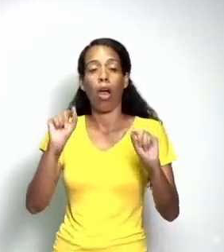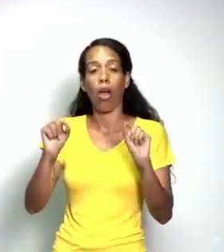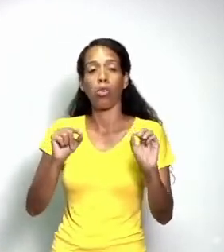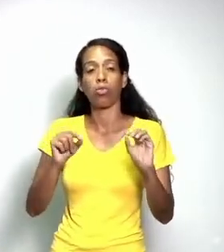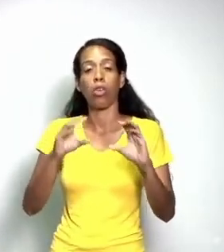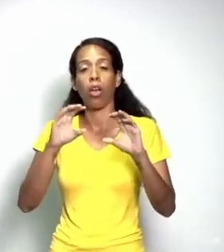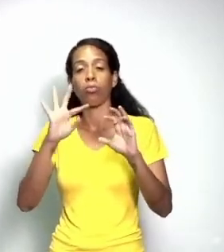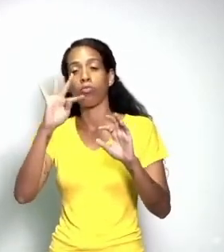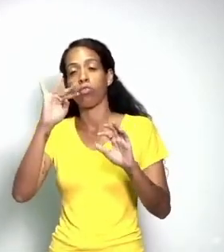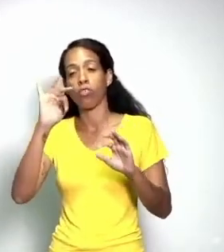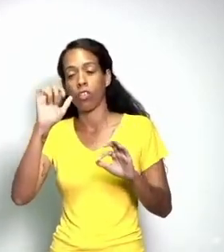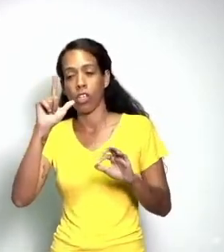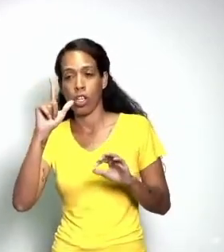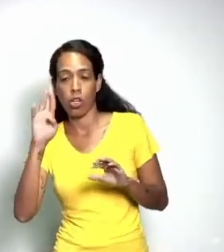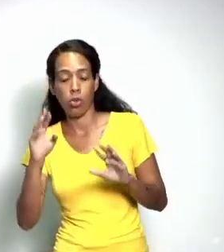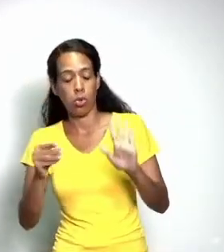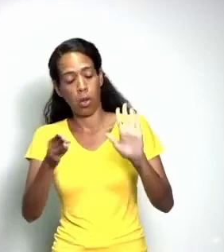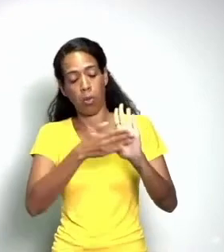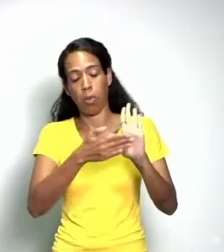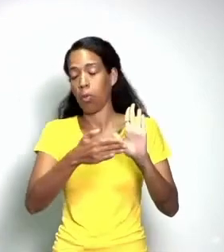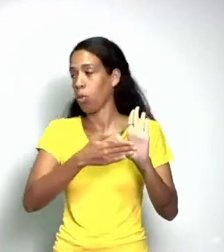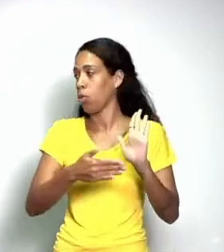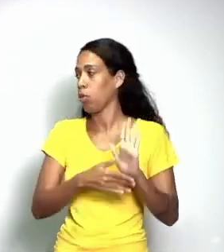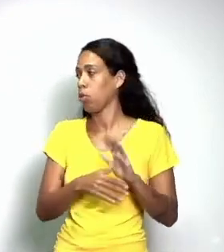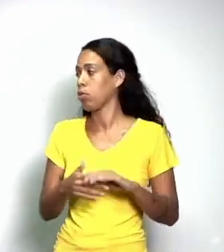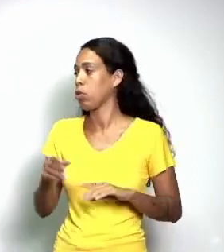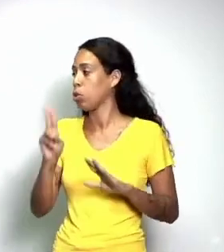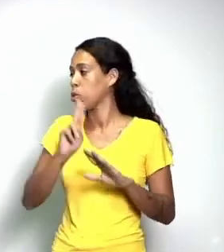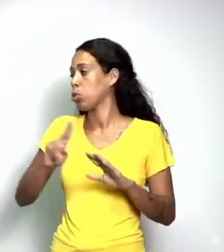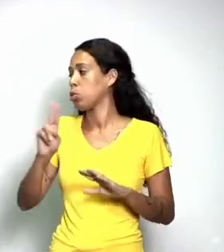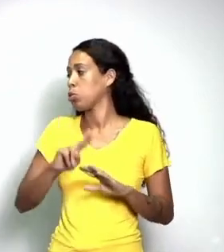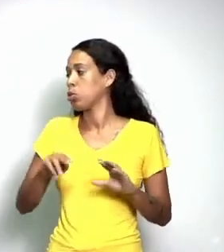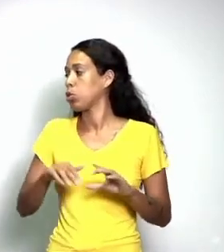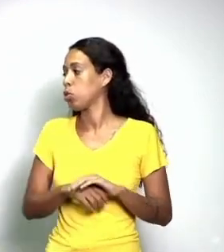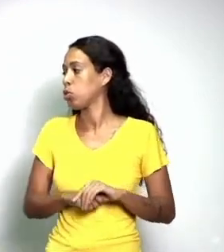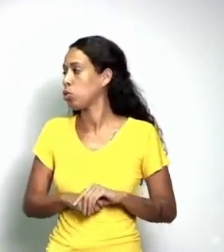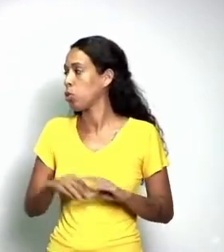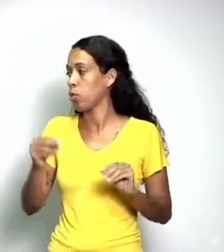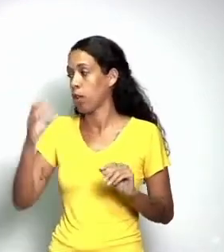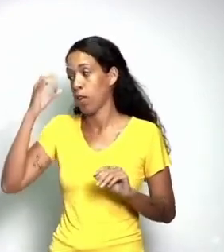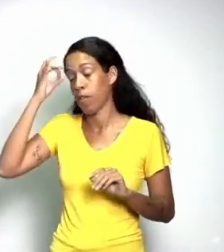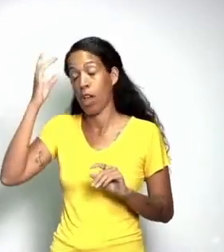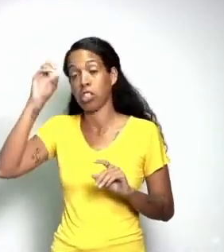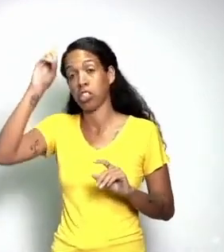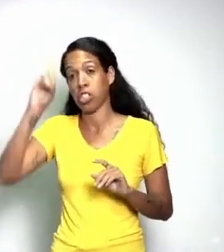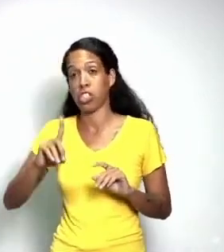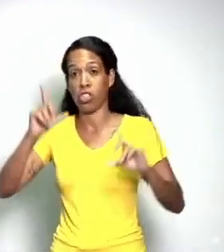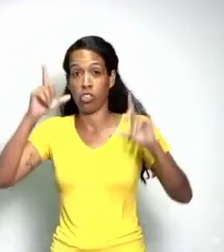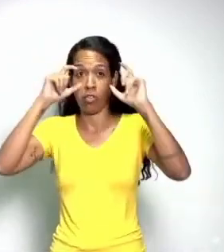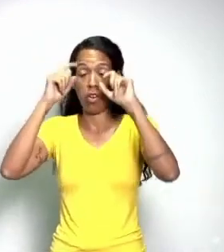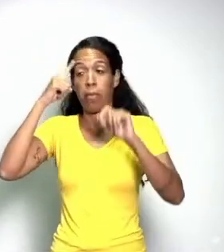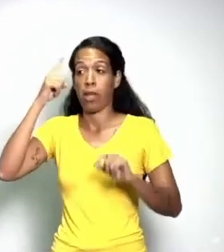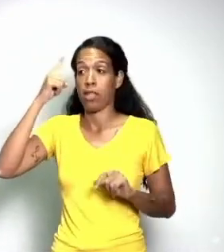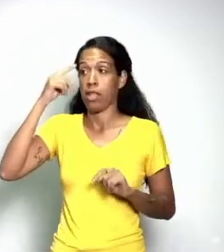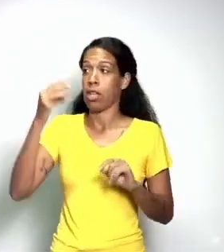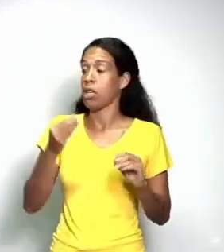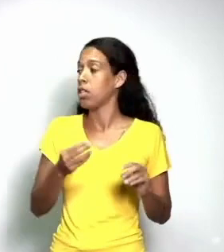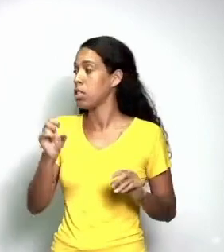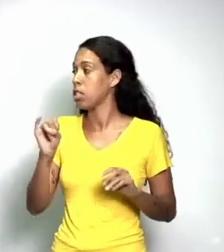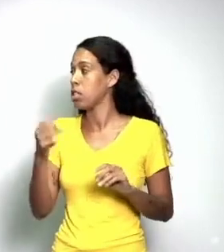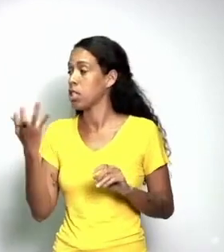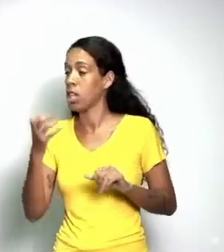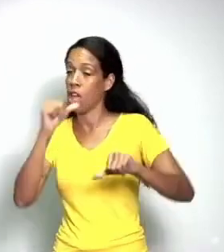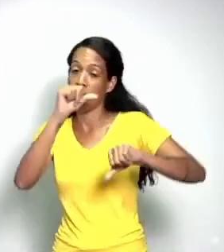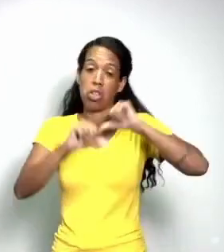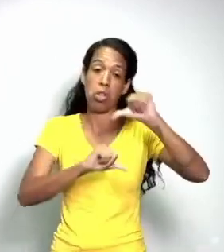dos filtros. Geralmente, tem bem mais de um filtro sendo utilizado. Isso facilita muito para a direção de foto também pensar se quer